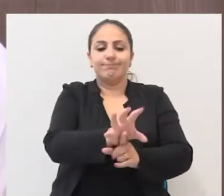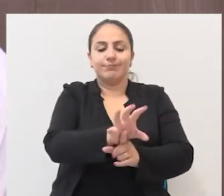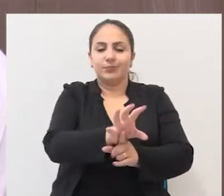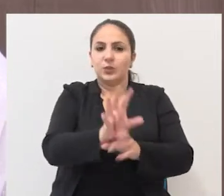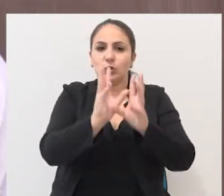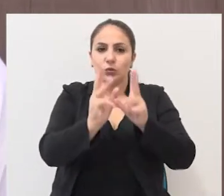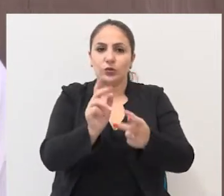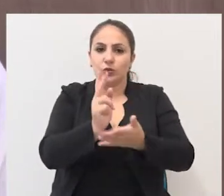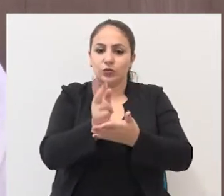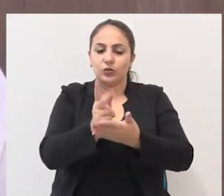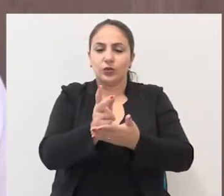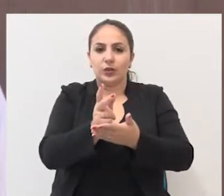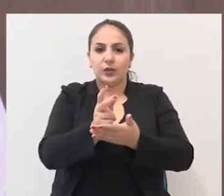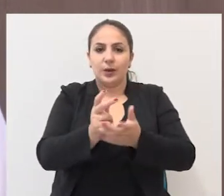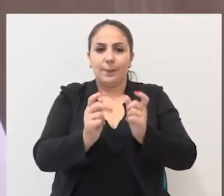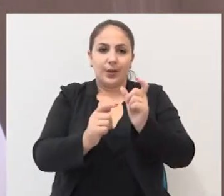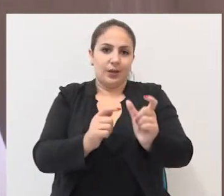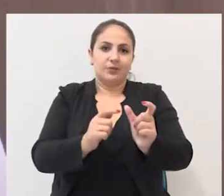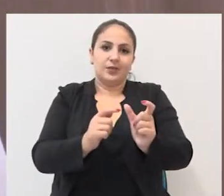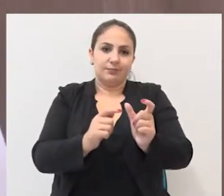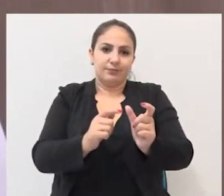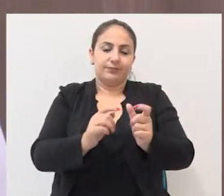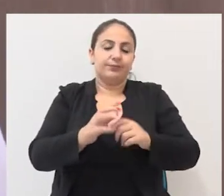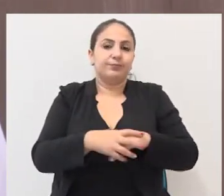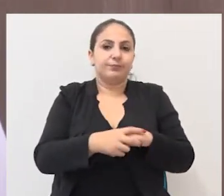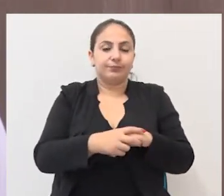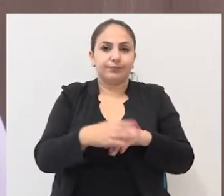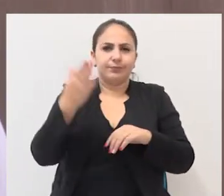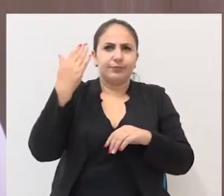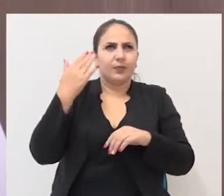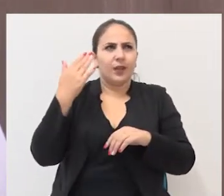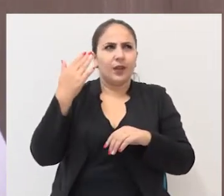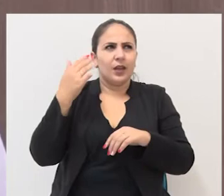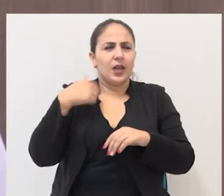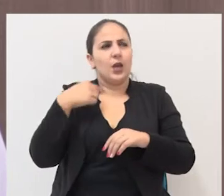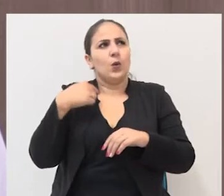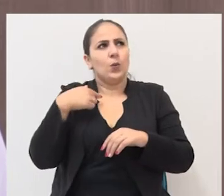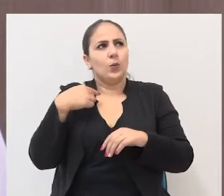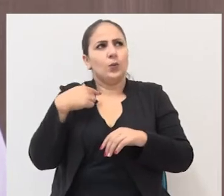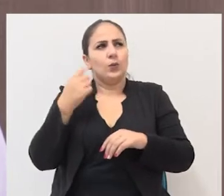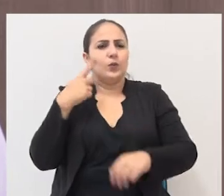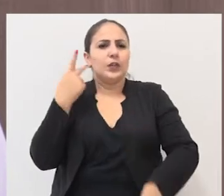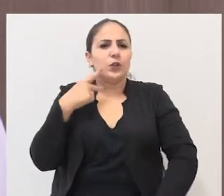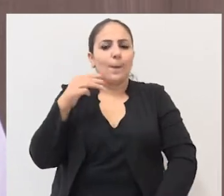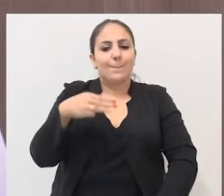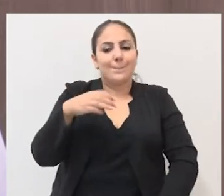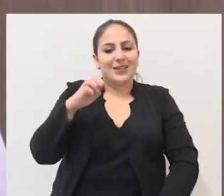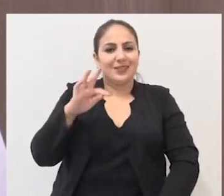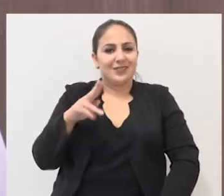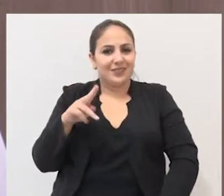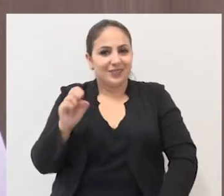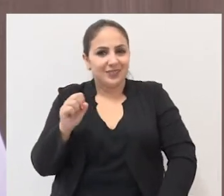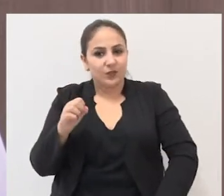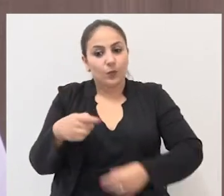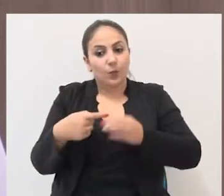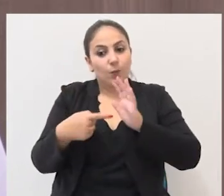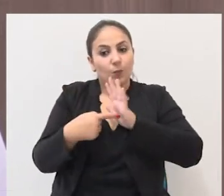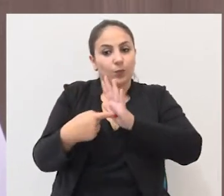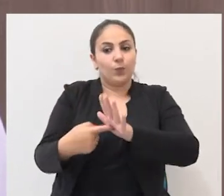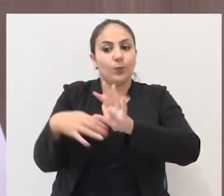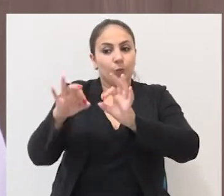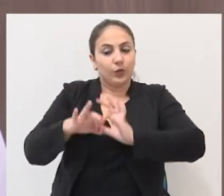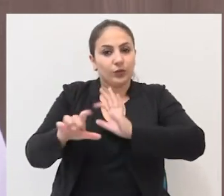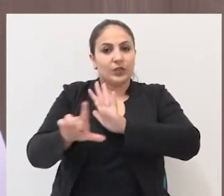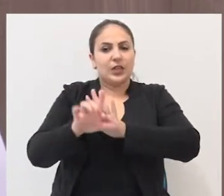contrária à manutenção desse termo no Plano Municipal de Educação. Naquela época, alertados, eu e o vereador Matheus Vespi apresentamos um projeto de